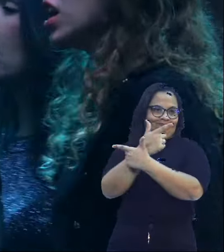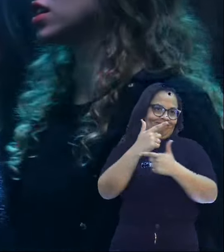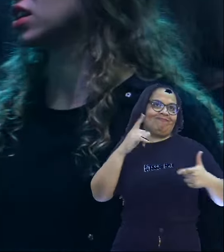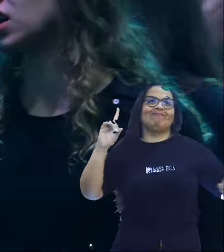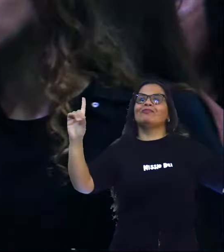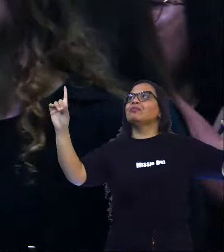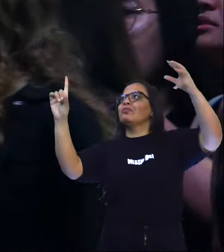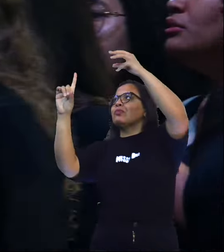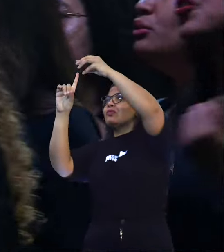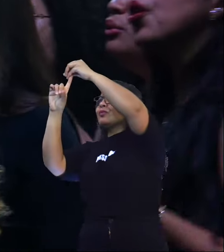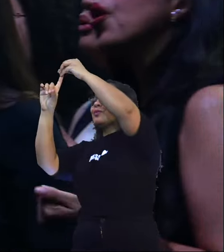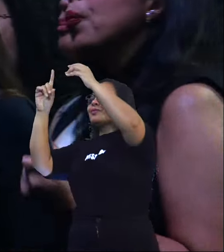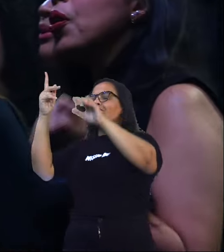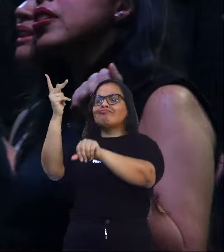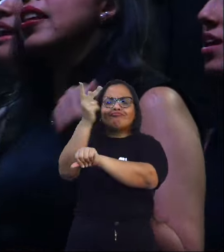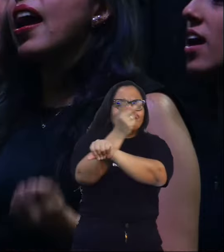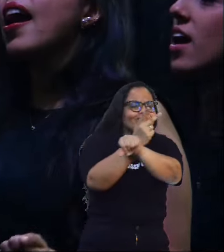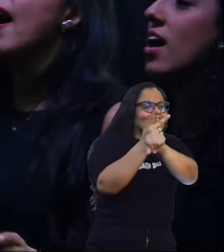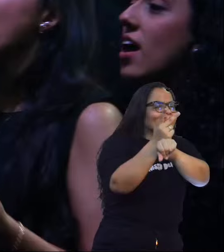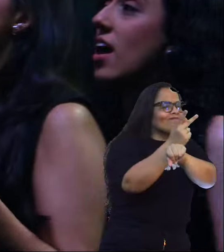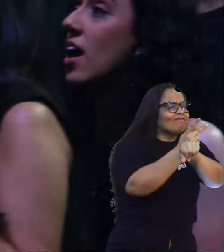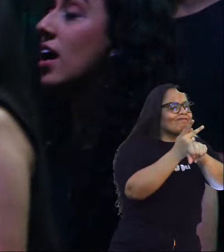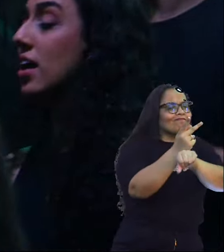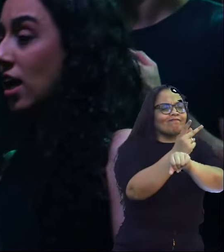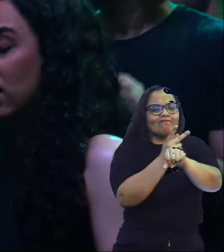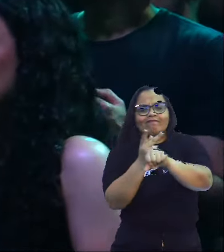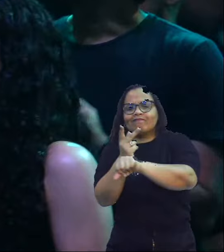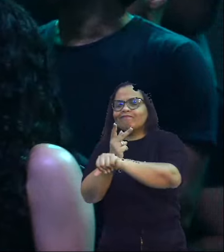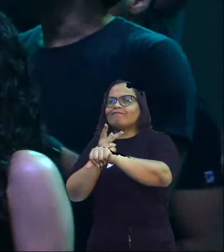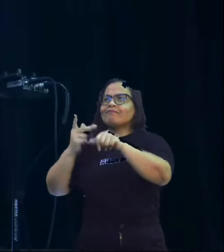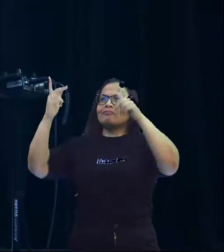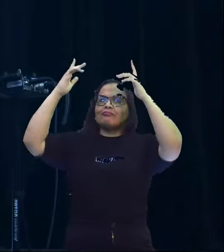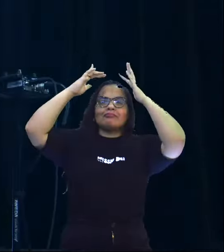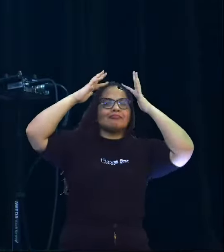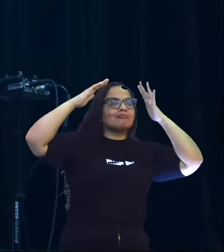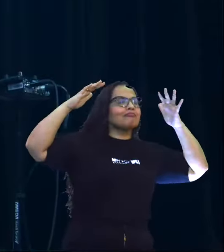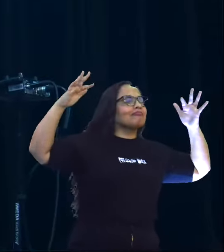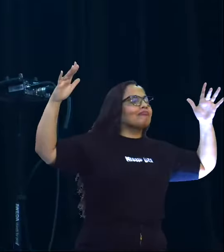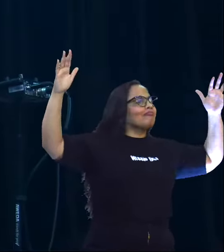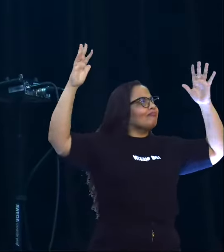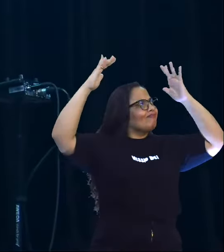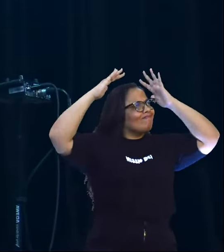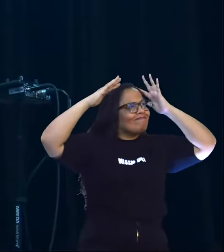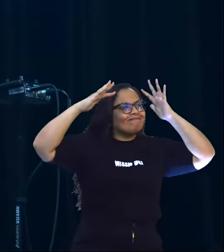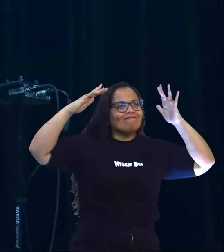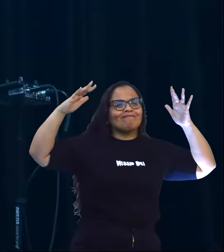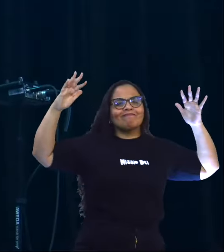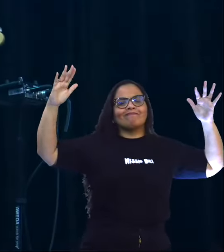Tanto busquei, tanto sonhei.